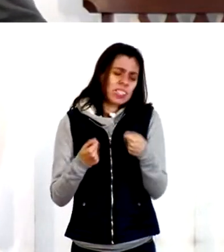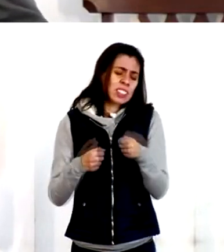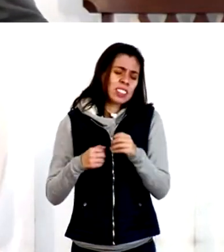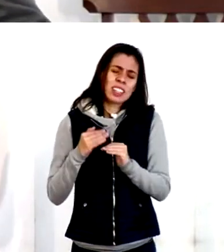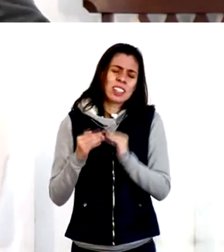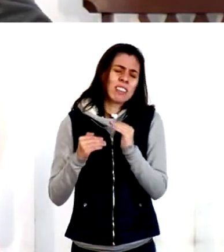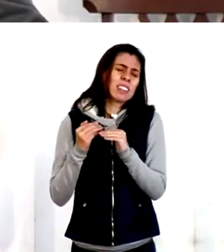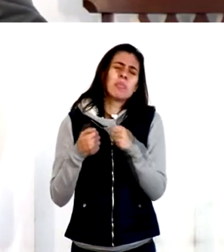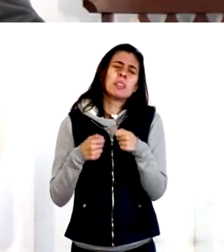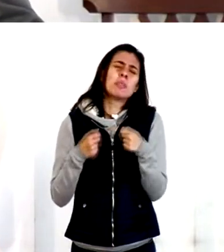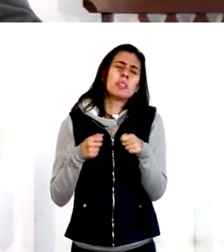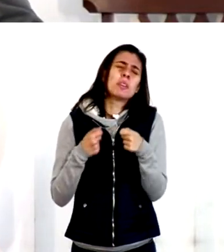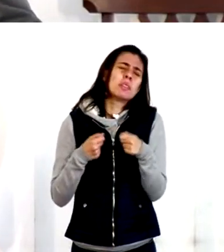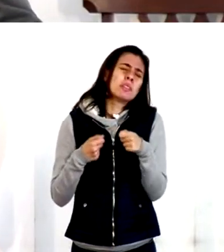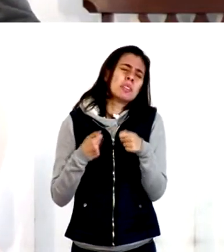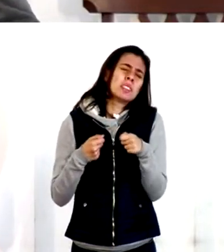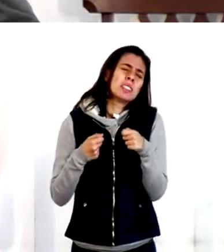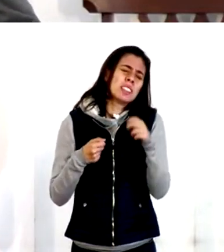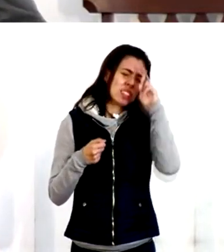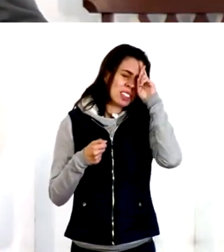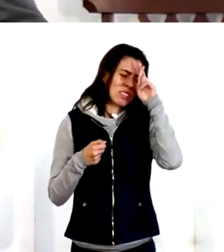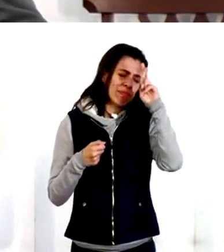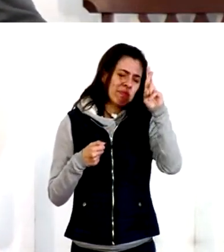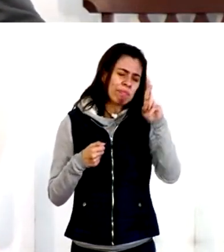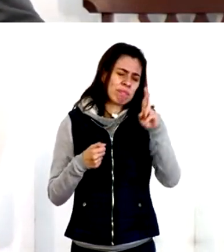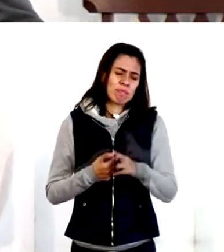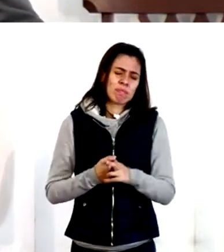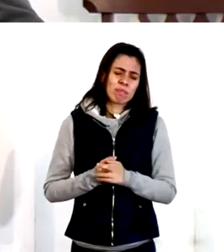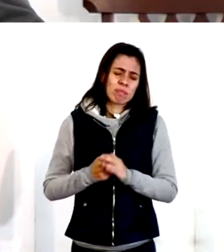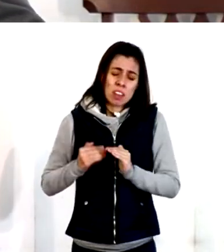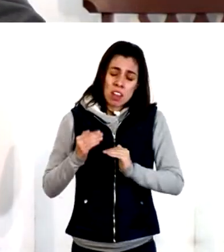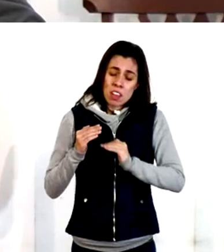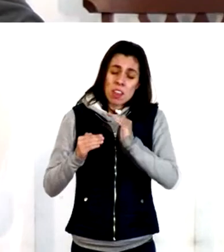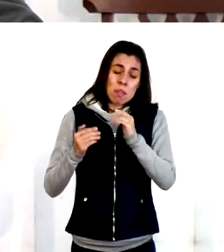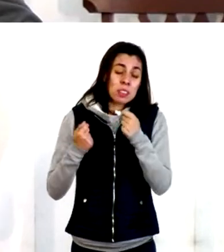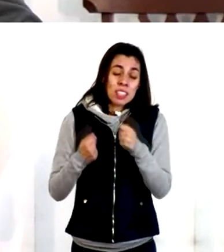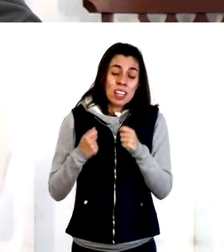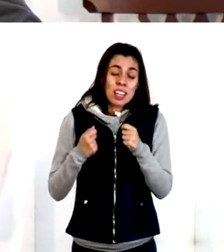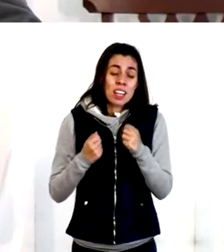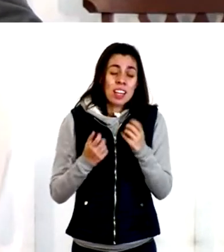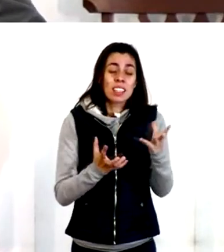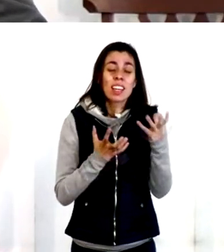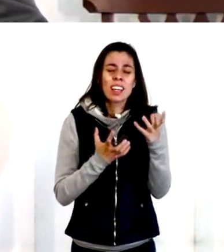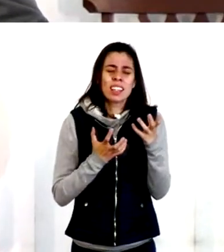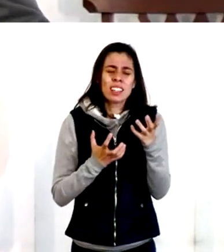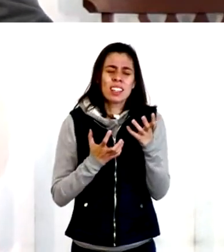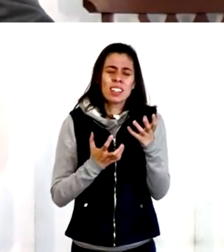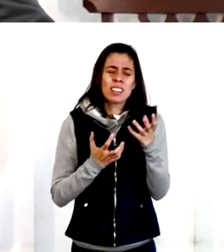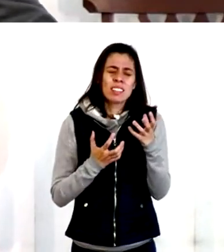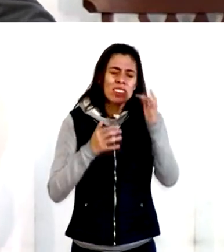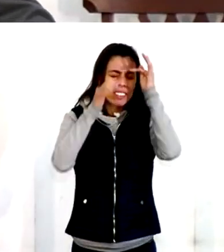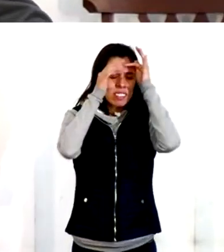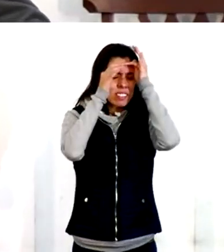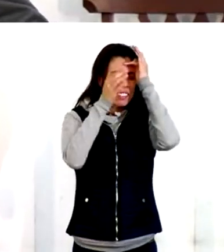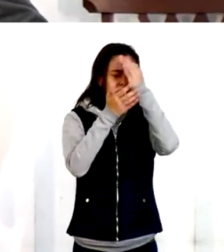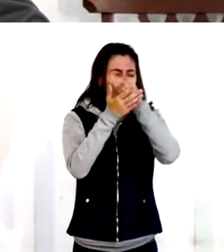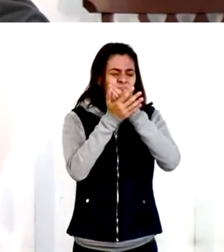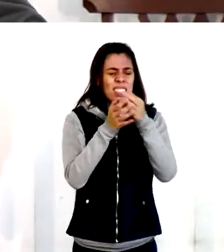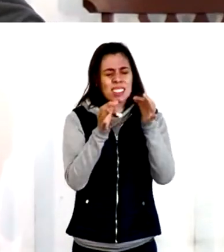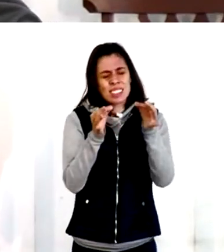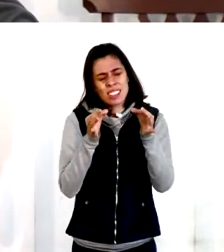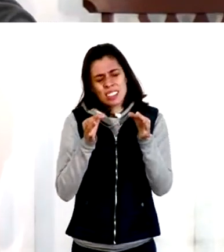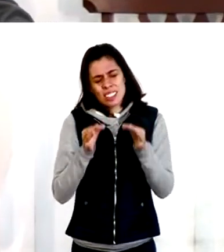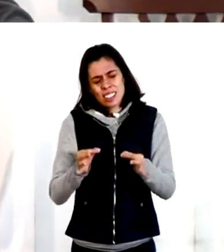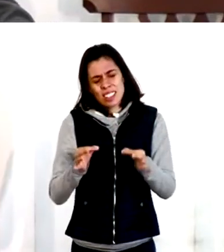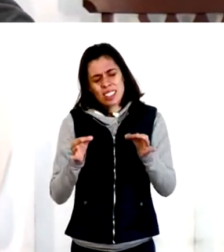de nós, de todos nós, precisa. Senhor, enche o nosso coração de um tipo de fé, de um tipo de certeza, um